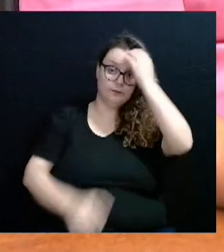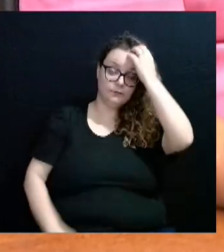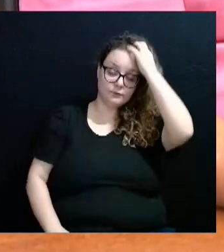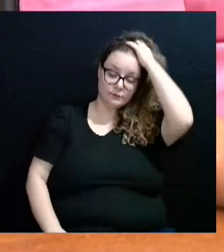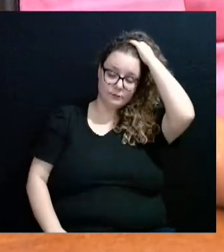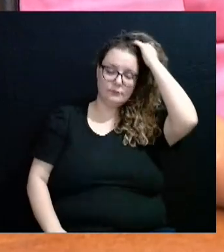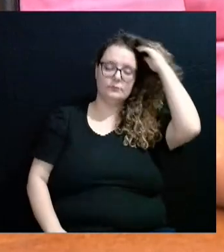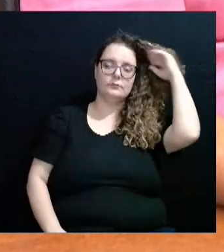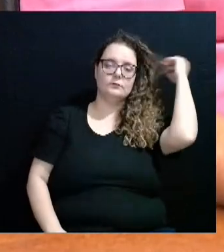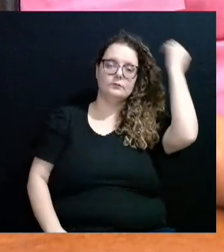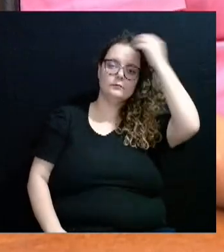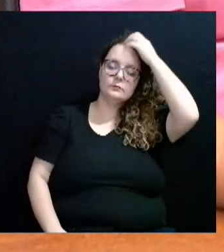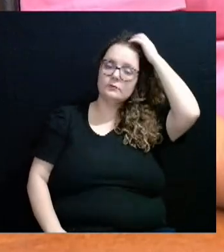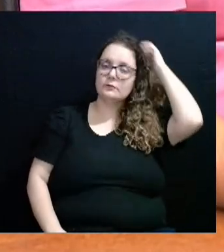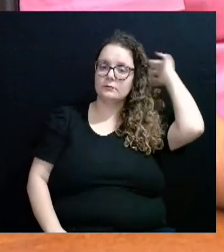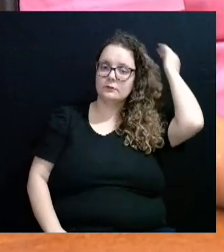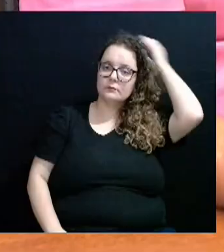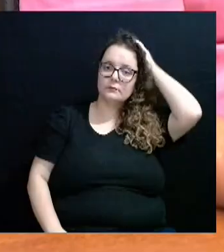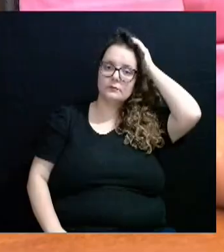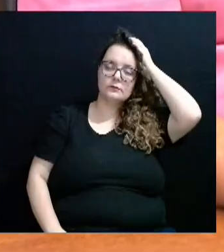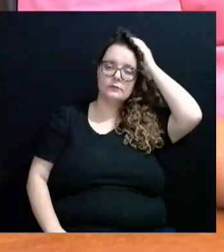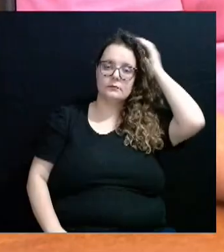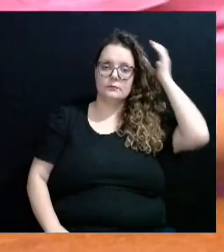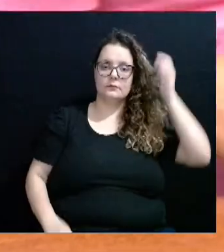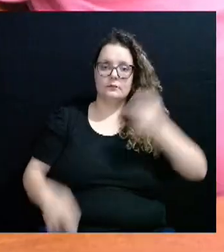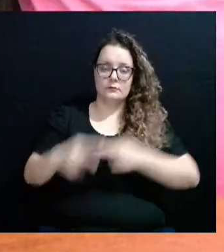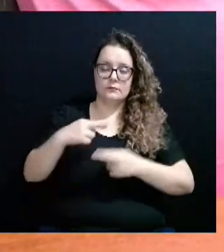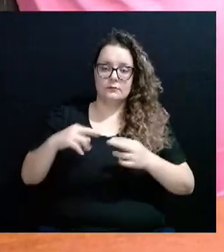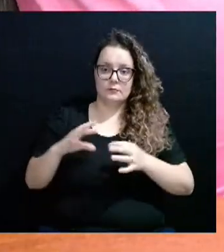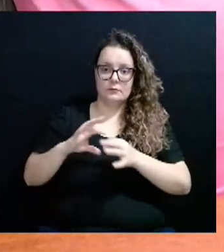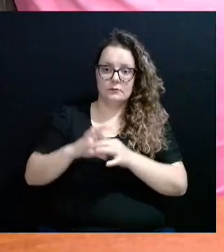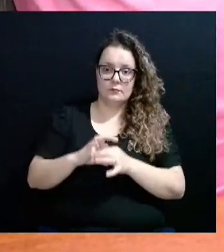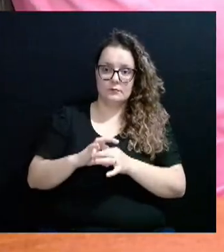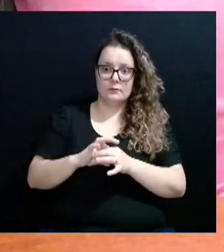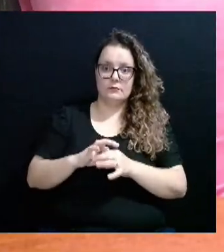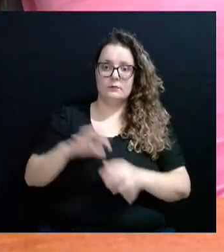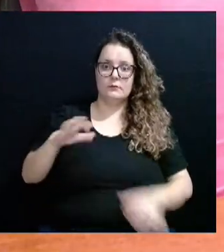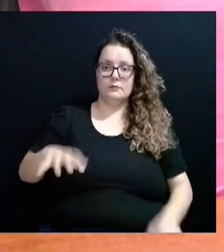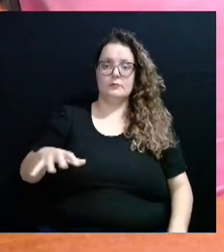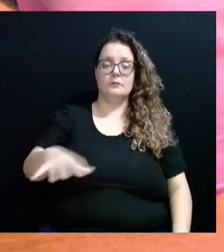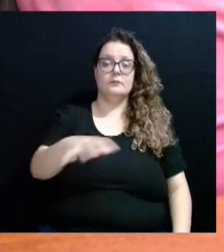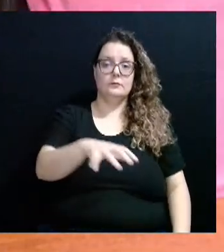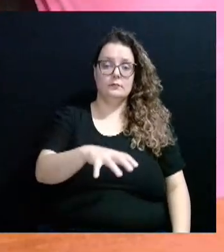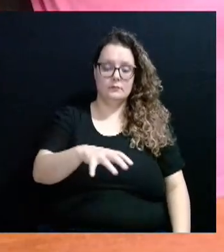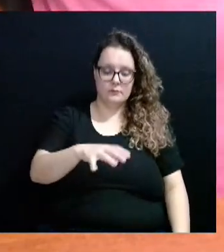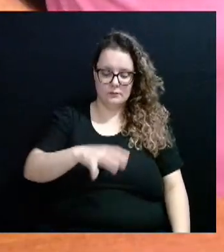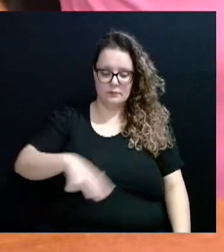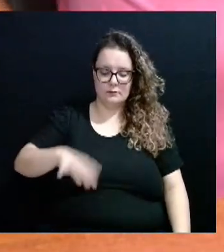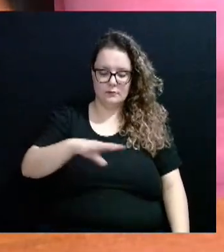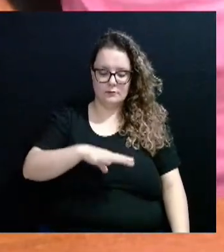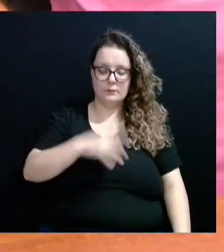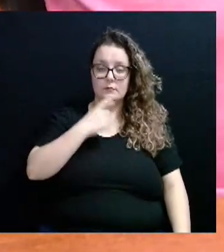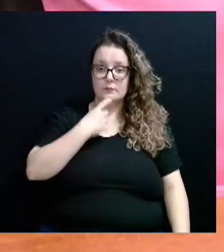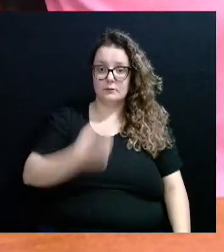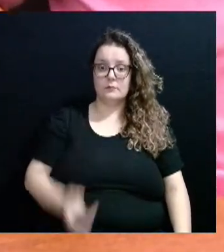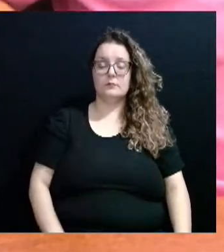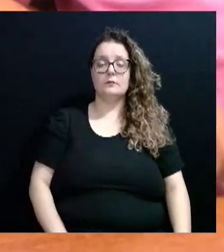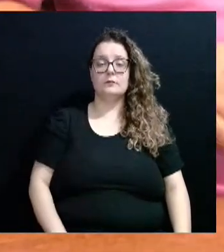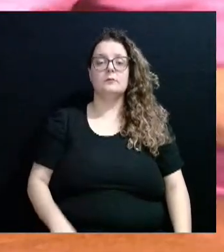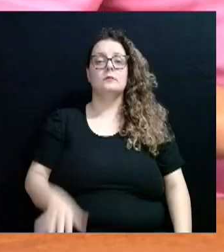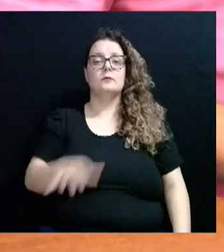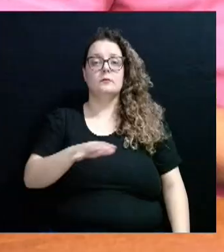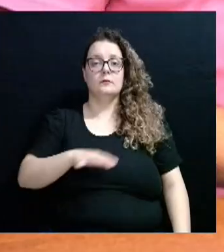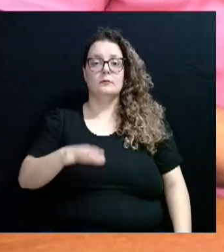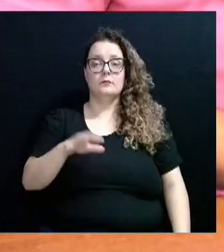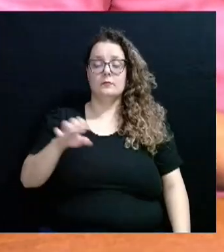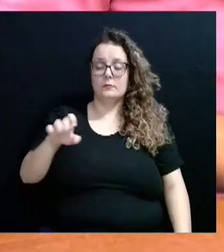projetos vinculados a setores aqui da cidade, que são os setores da